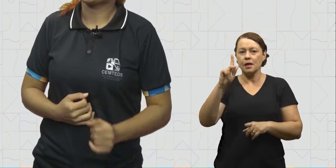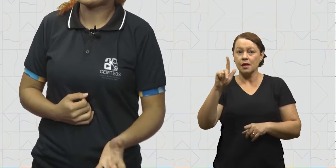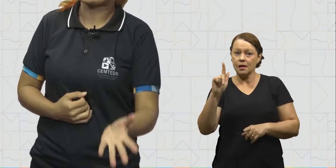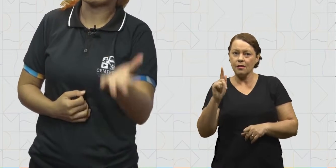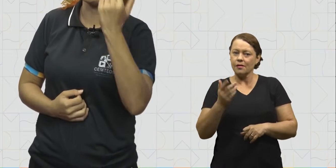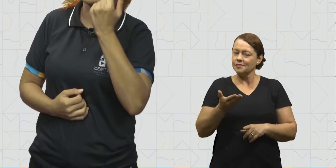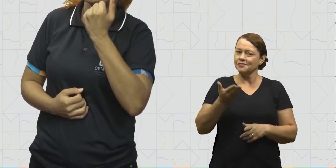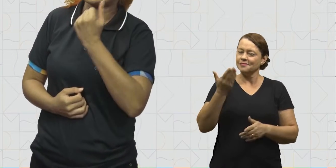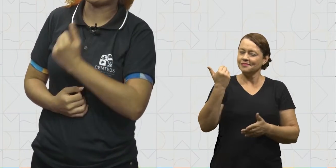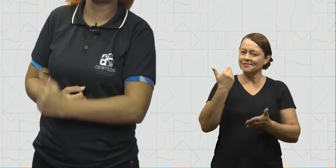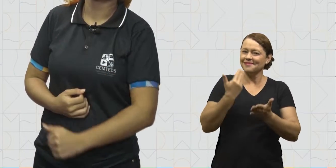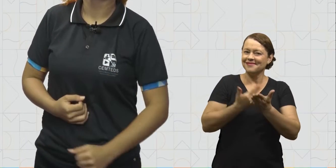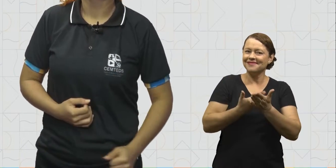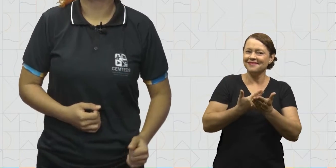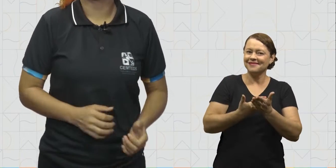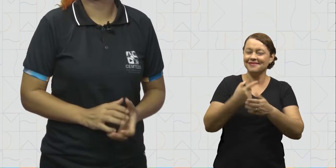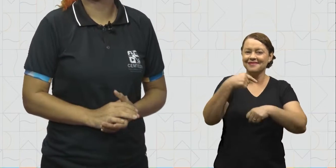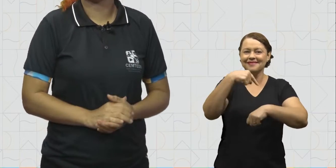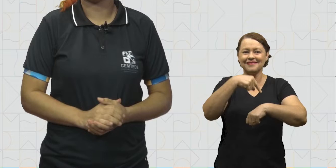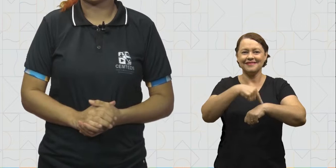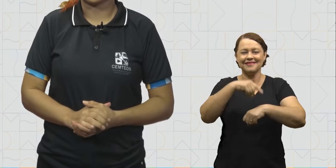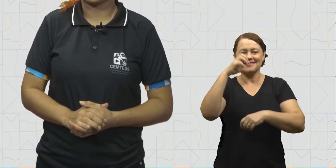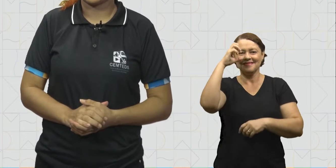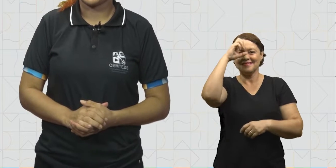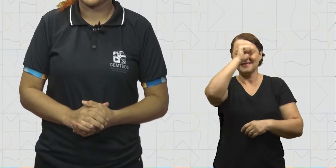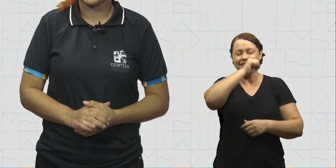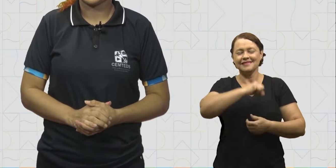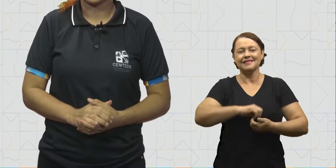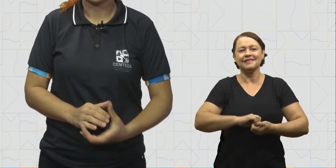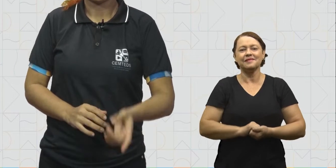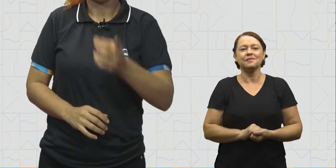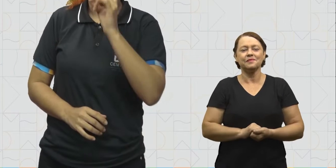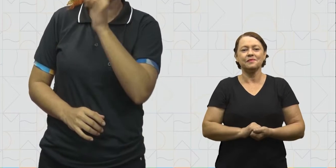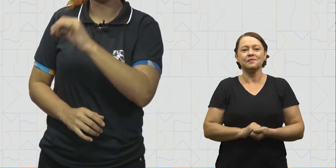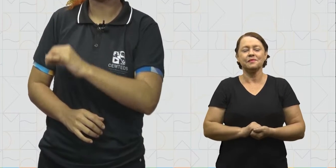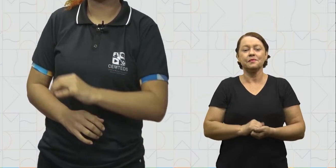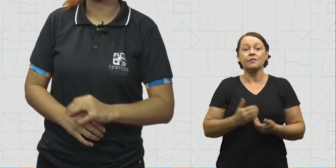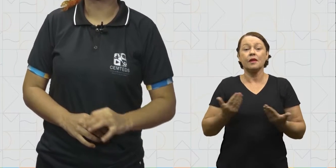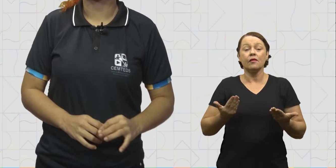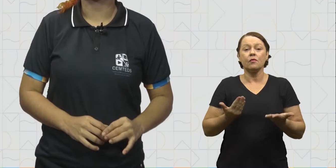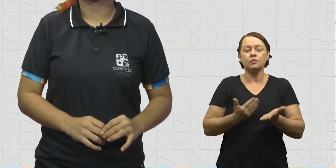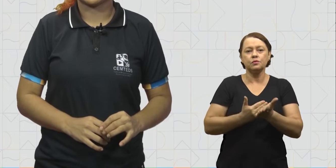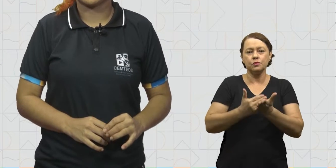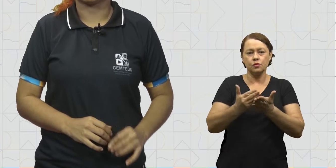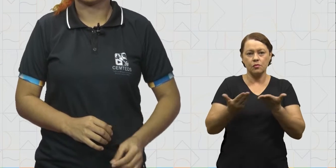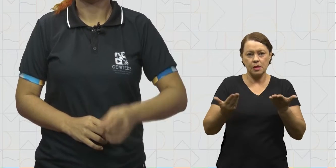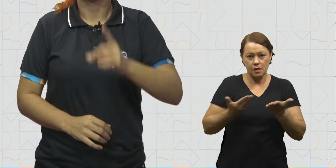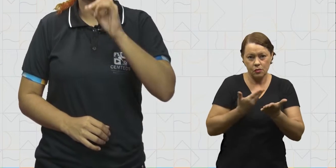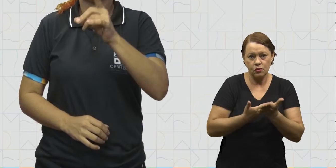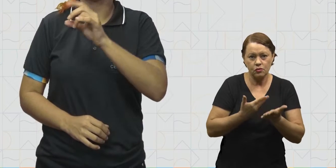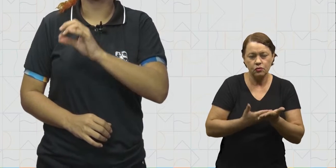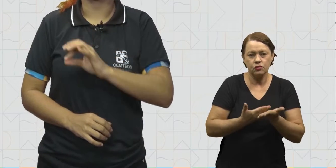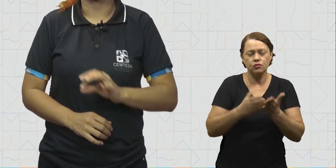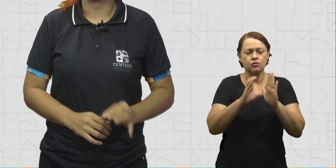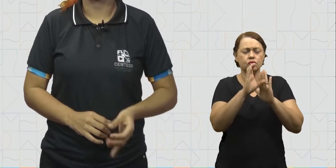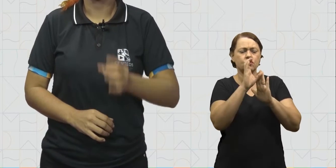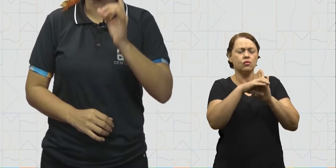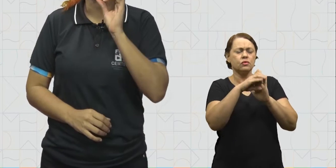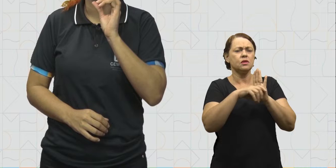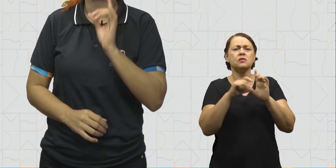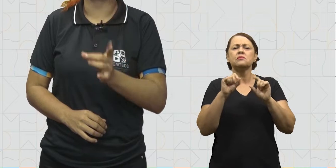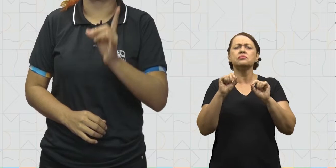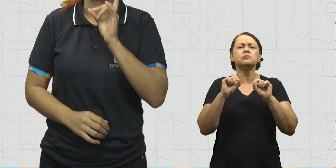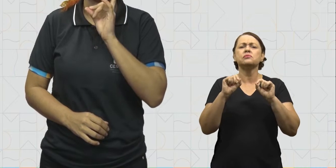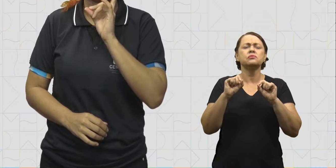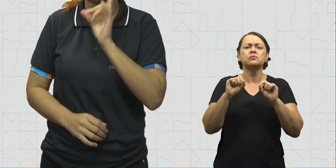quilograma. Então vamos lá para a nossa hora de aprender. Iremos começar nossa aula definindo